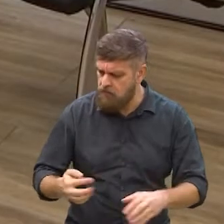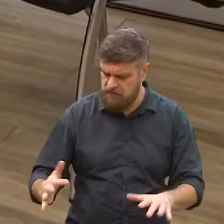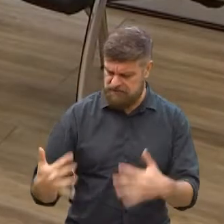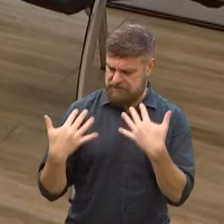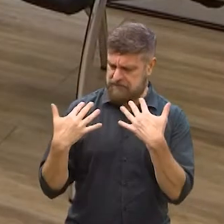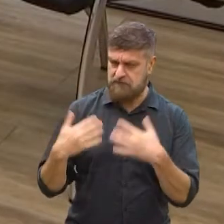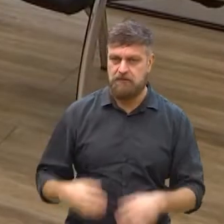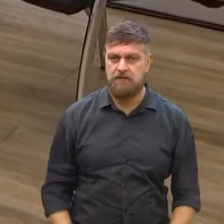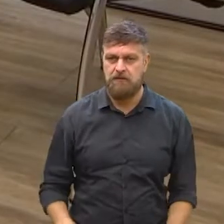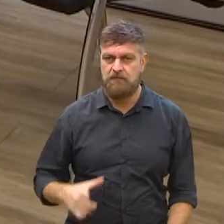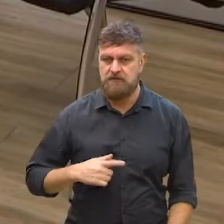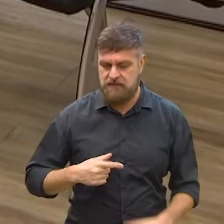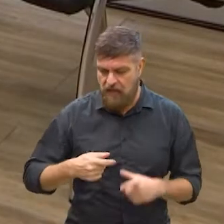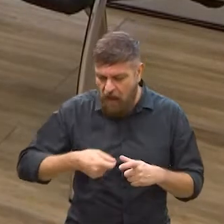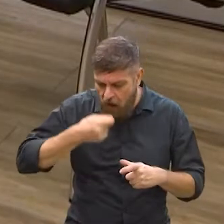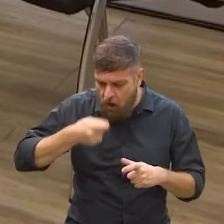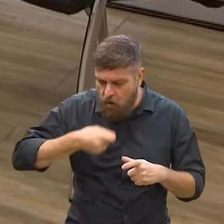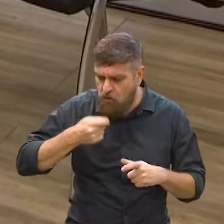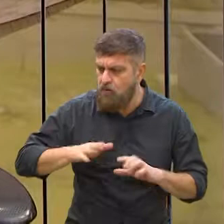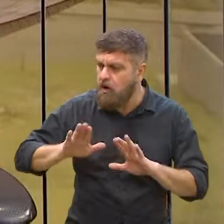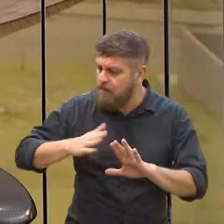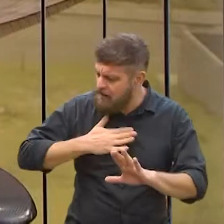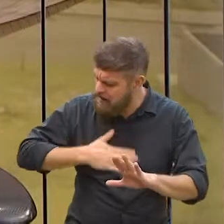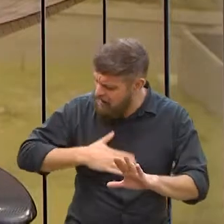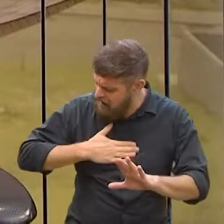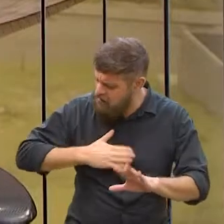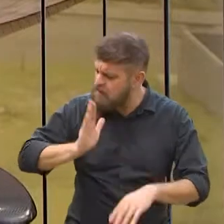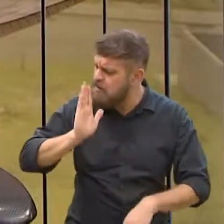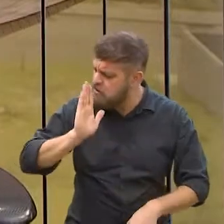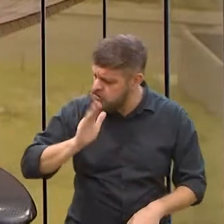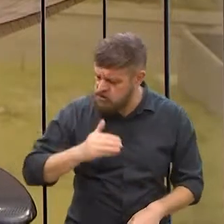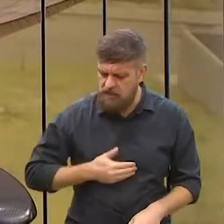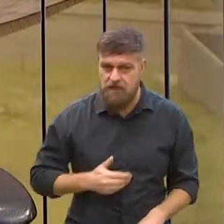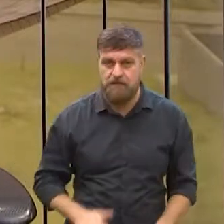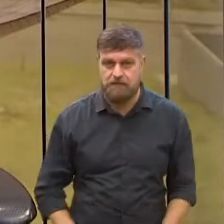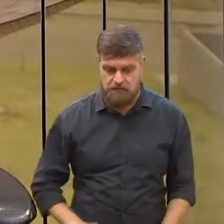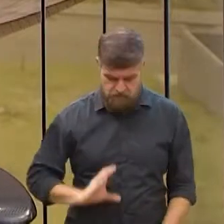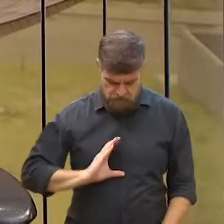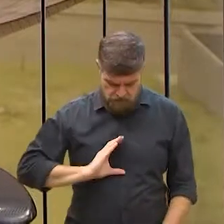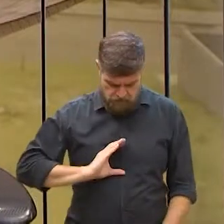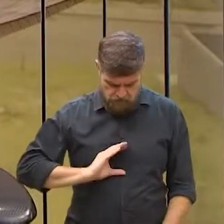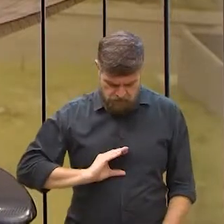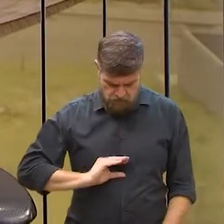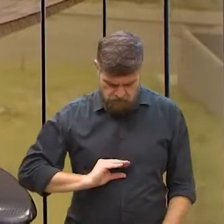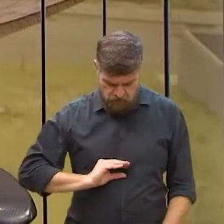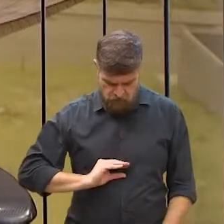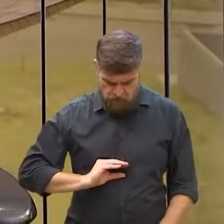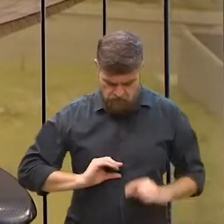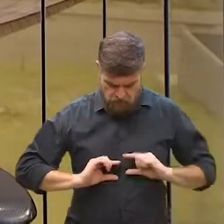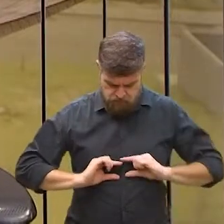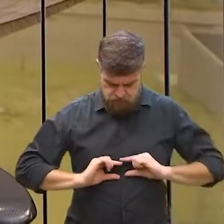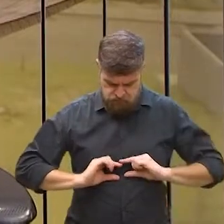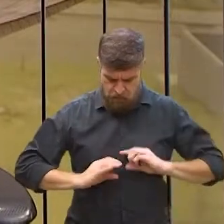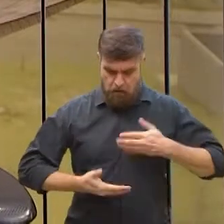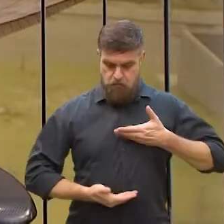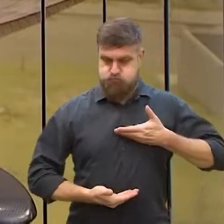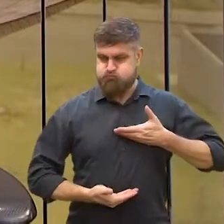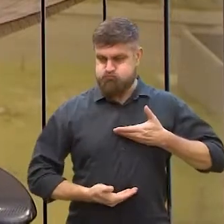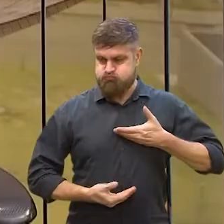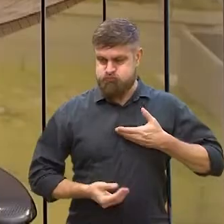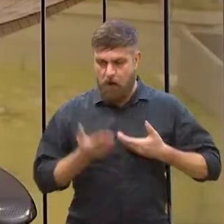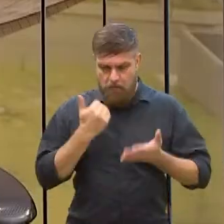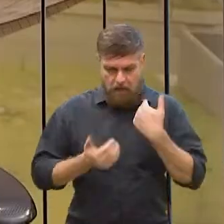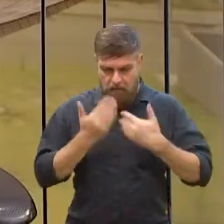precisa exagerar. Come, você não comeu nada. Comi. O que me satisfez, porque meu estômago hoje é pequeno. Eu não preciso de tudo isso